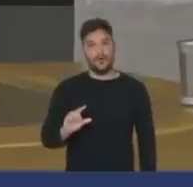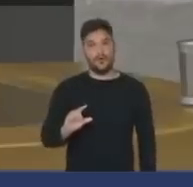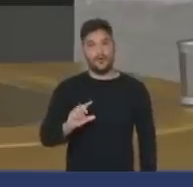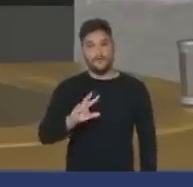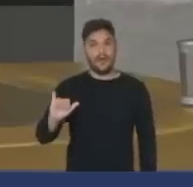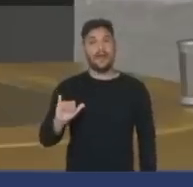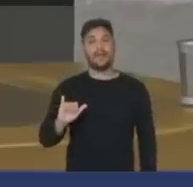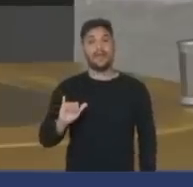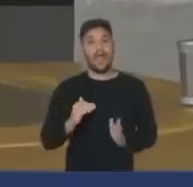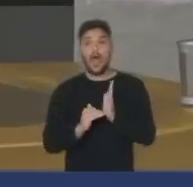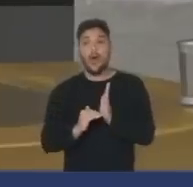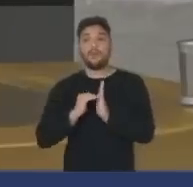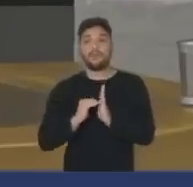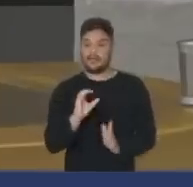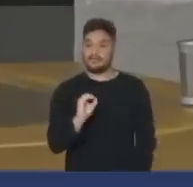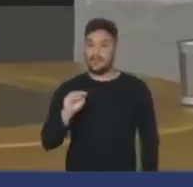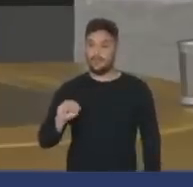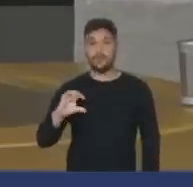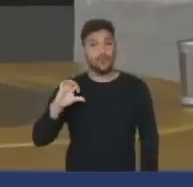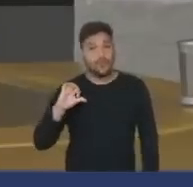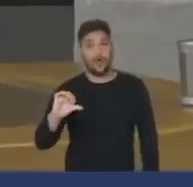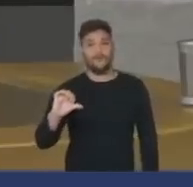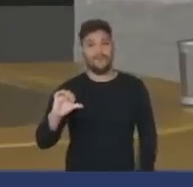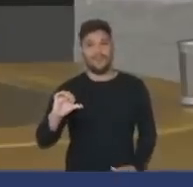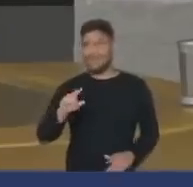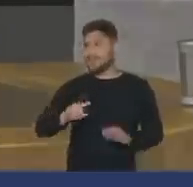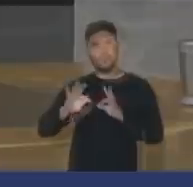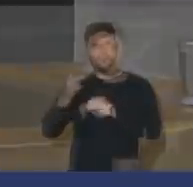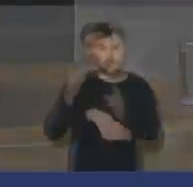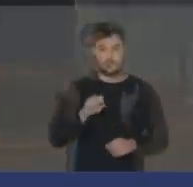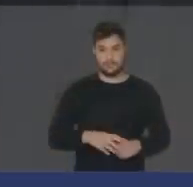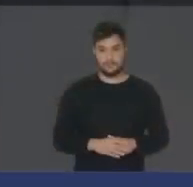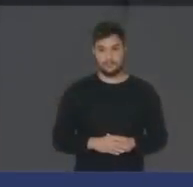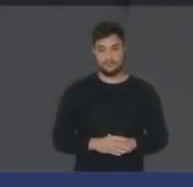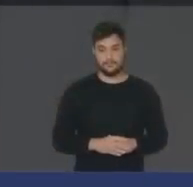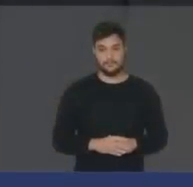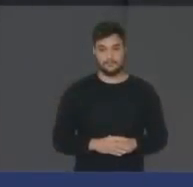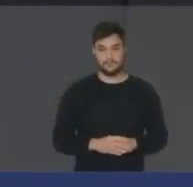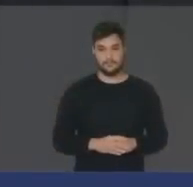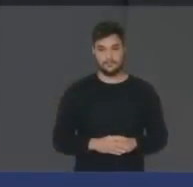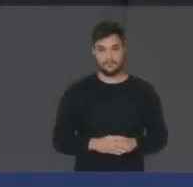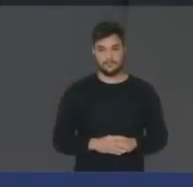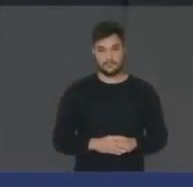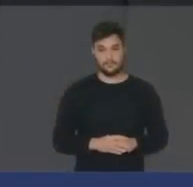vai cair, que vai aumentar somente 0,9. É tudo ao contrário do que estão dizendo aqui.